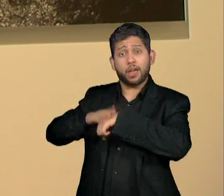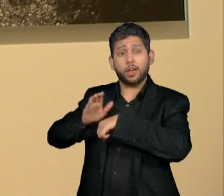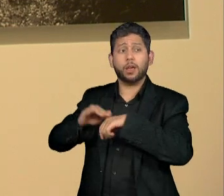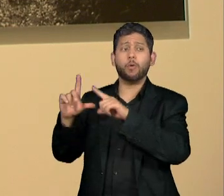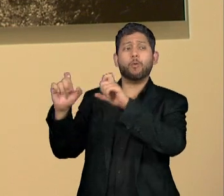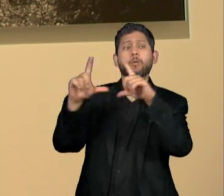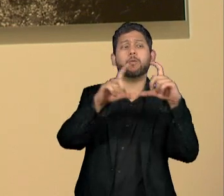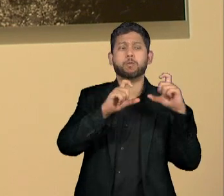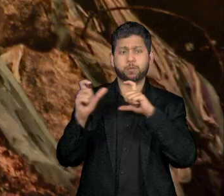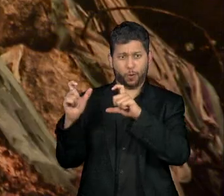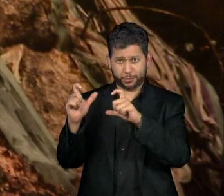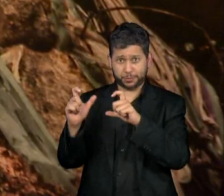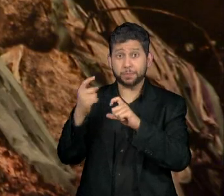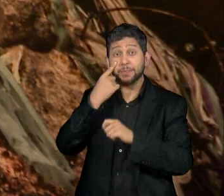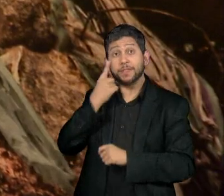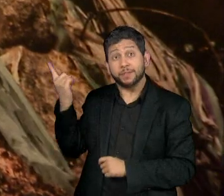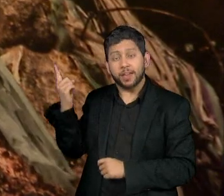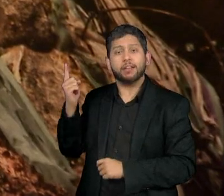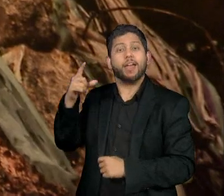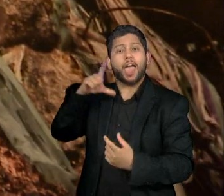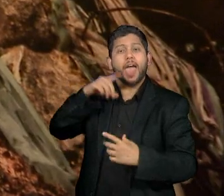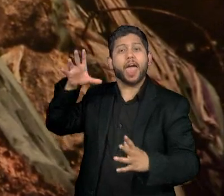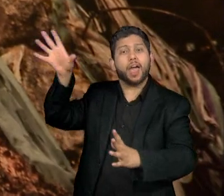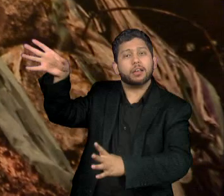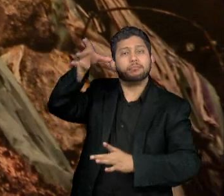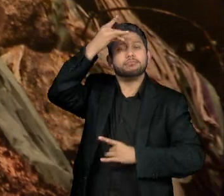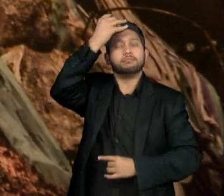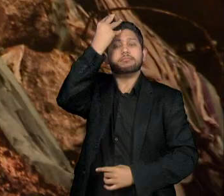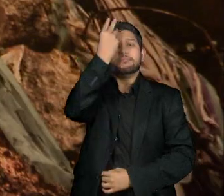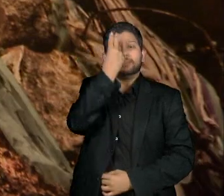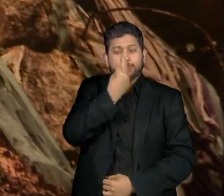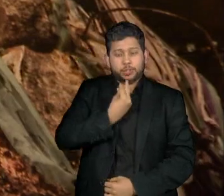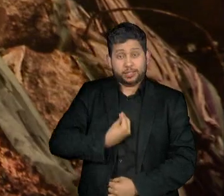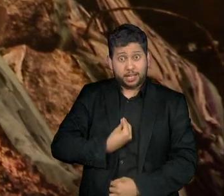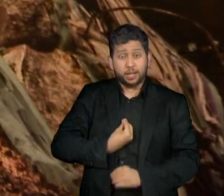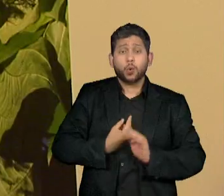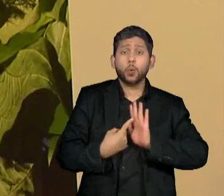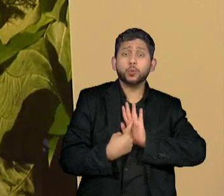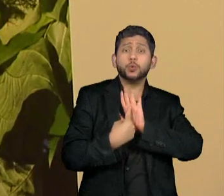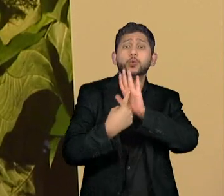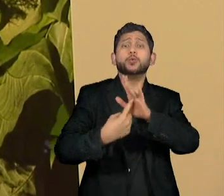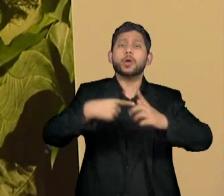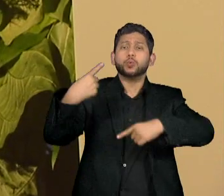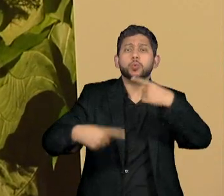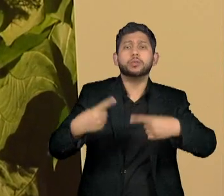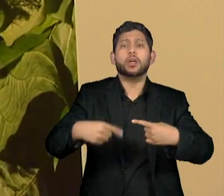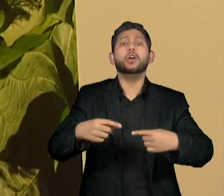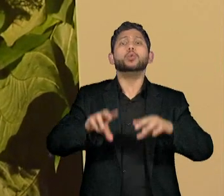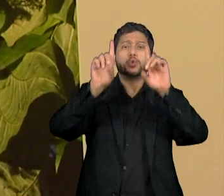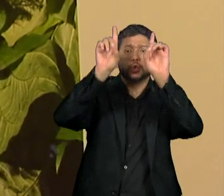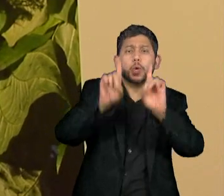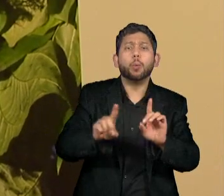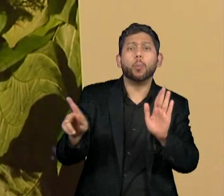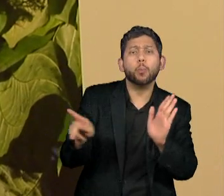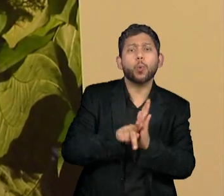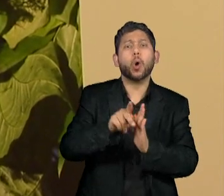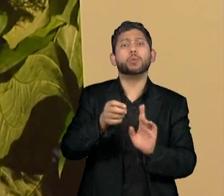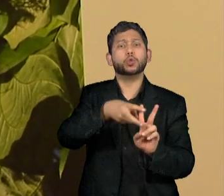Aqui está retratada a entidade que procura expandir o debate sobre os direitos indígenas